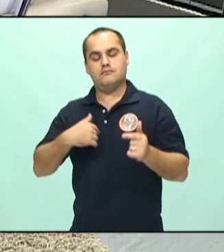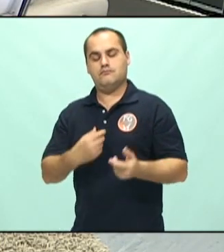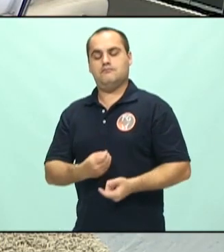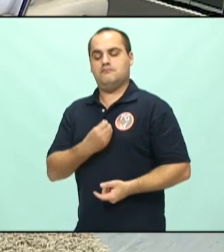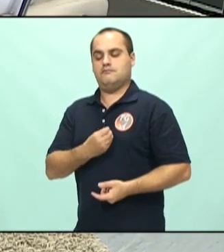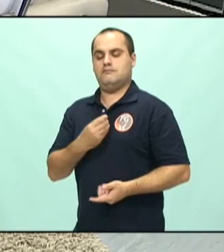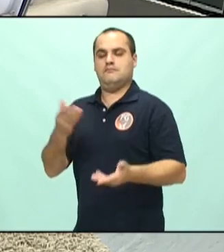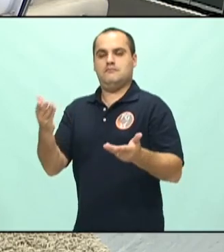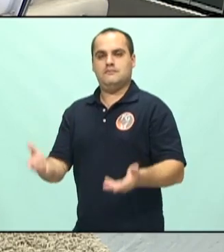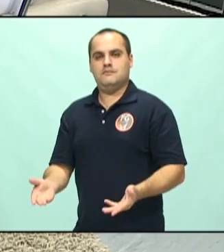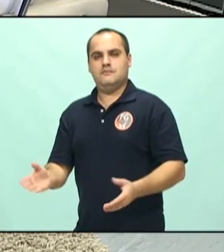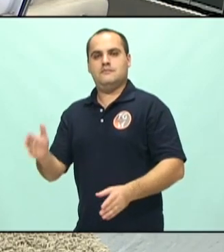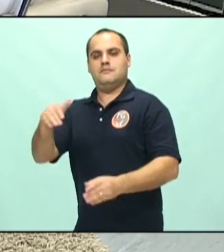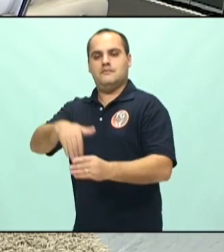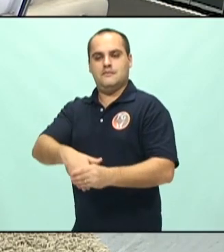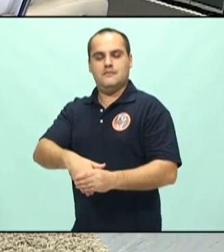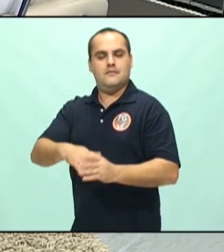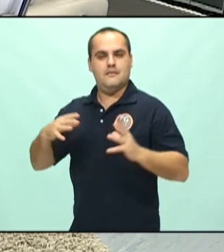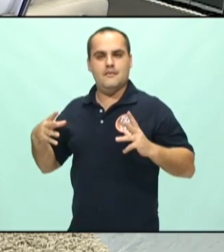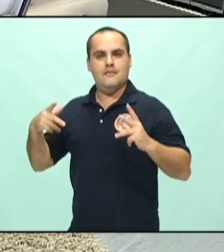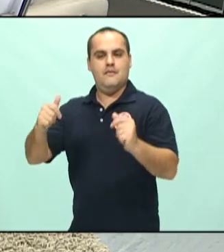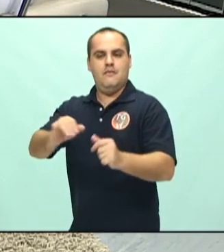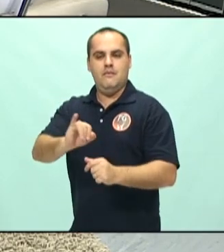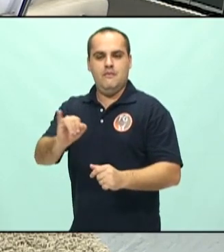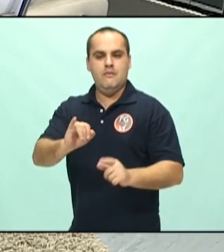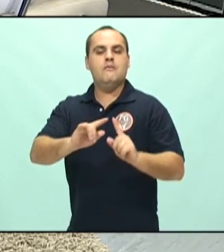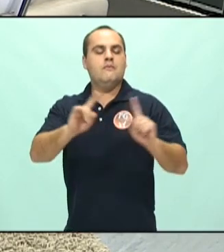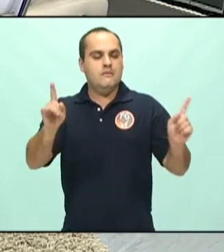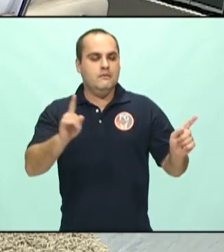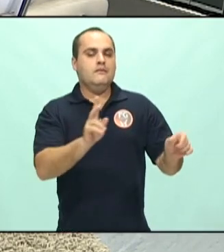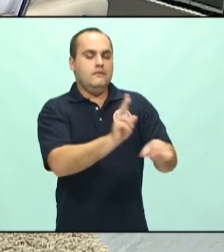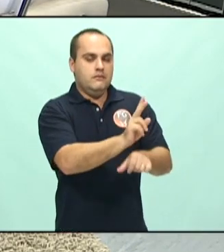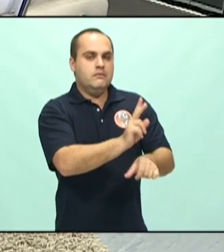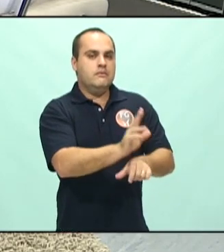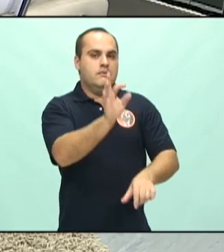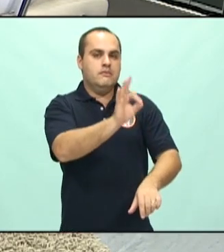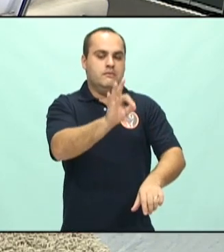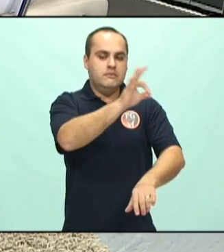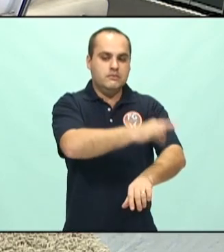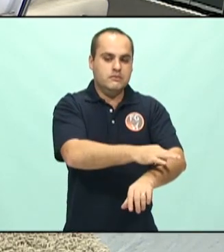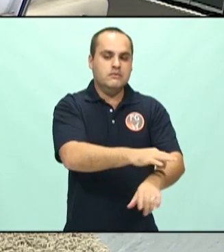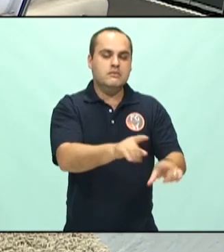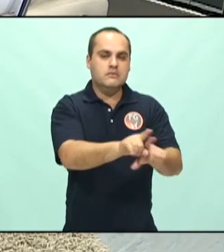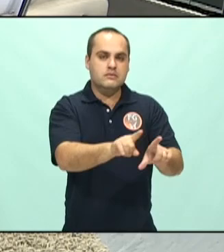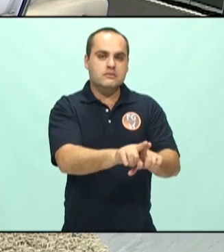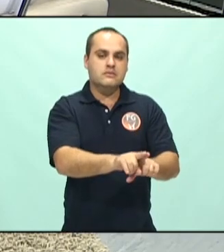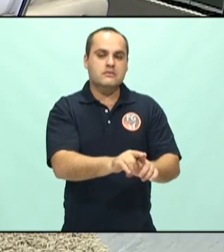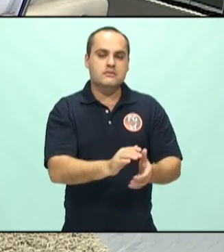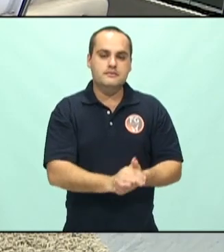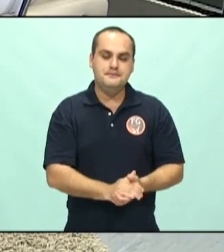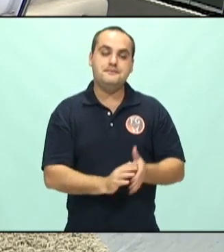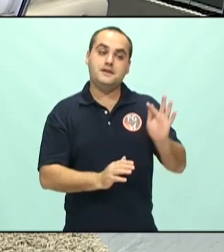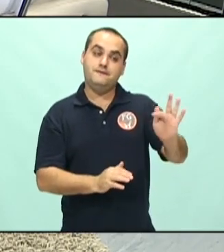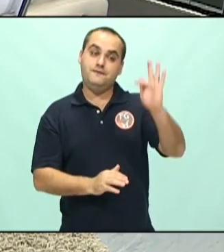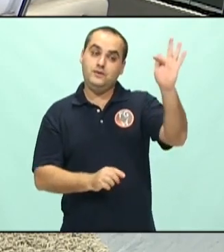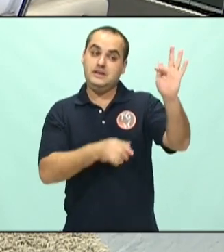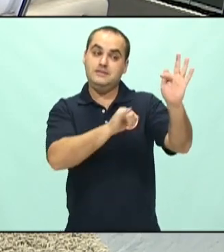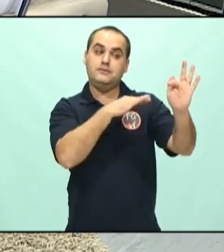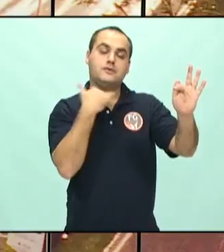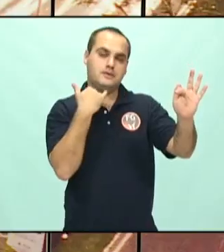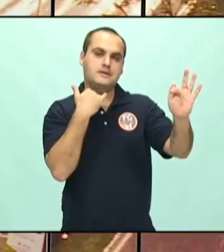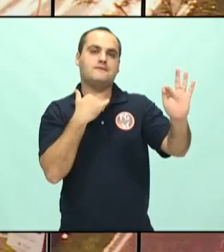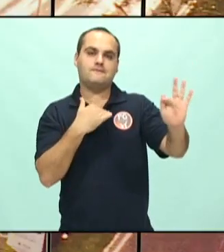eu sou de toda a itajaí mas tem ali abelha também que estão perdendo muito sim que vai fazer falta para nós lá na frente